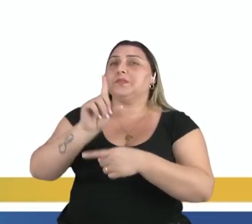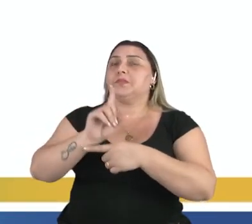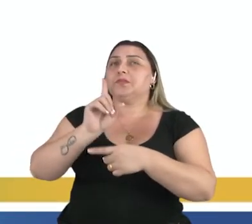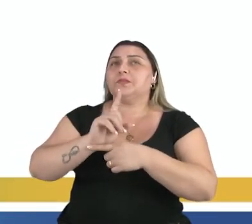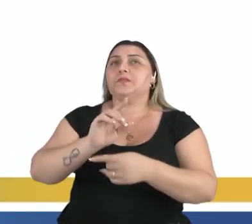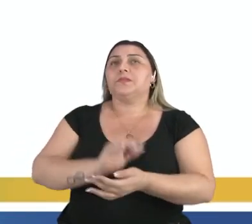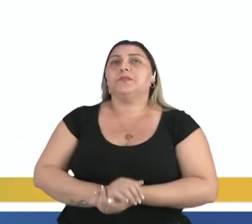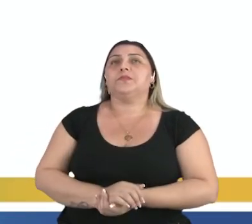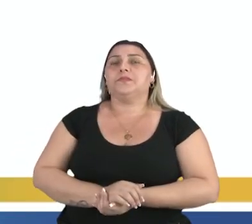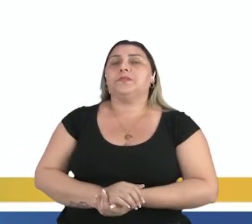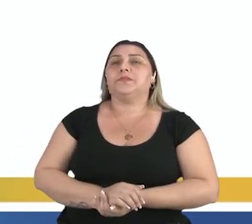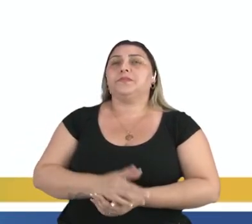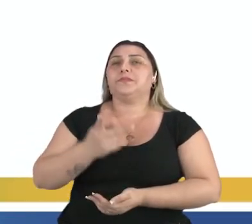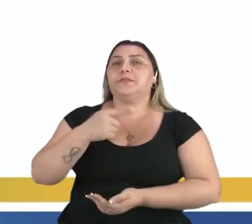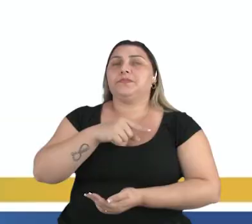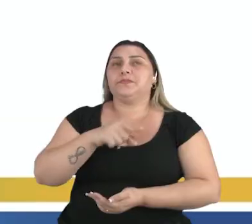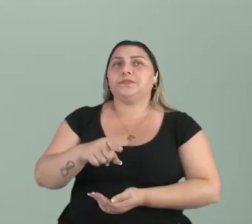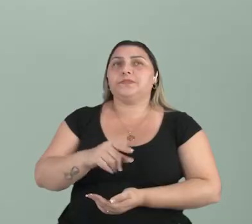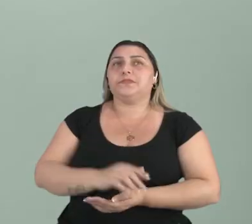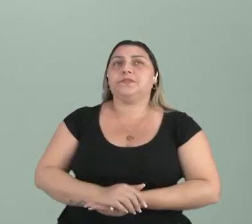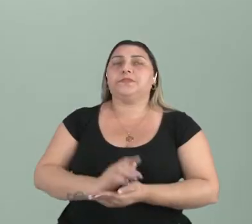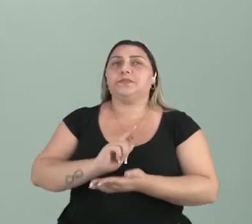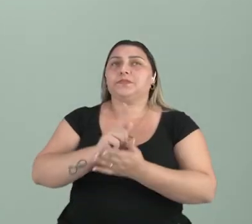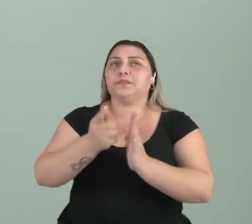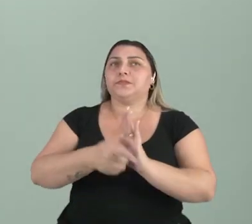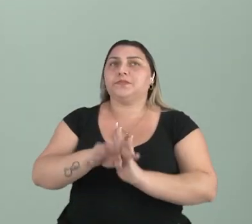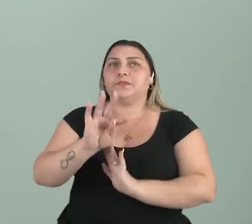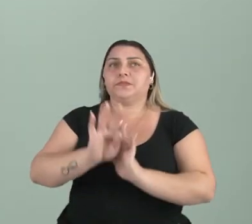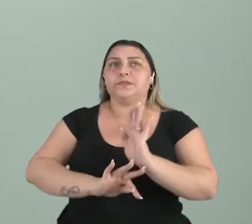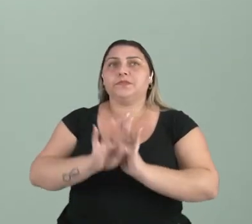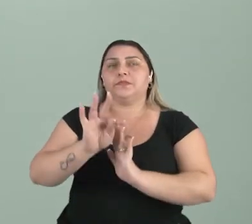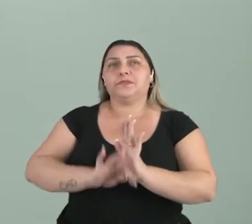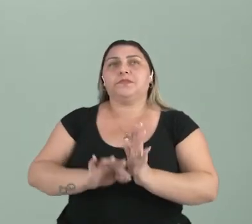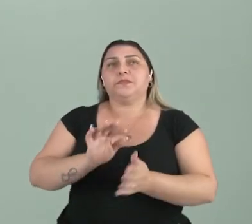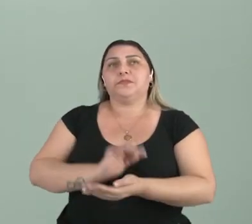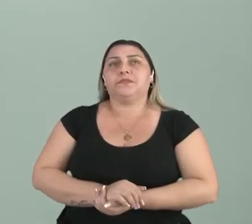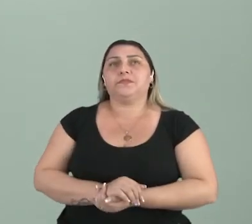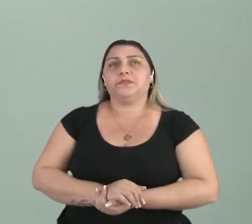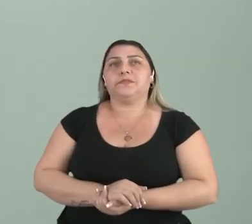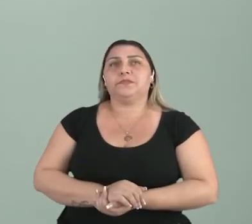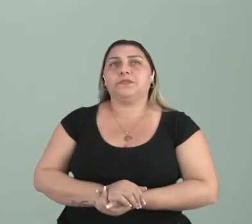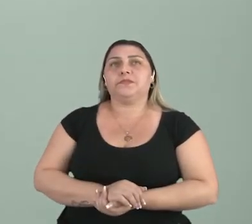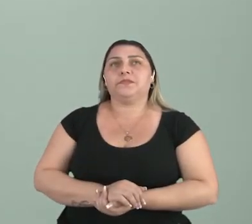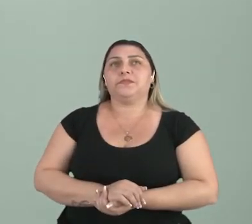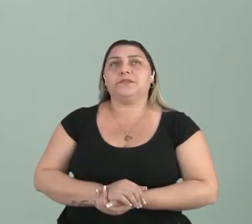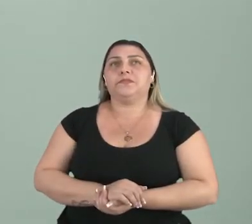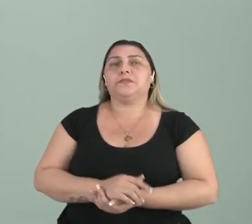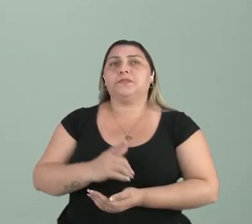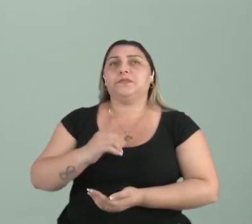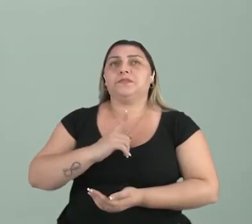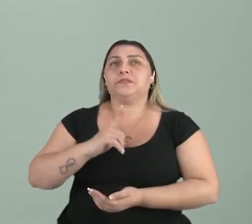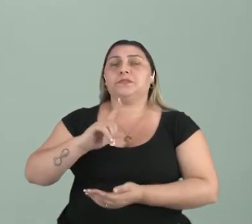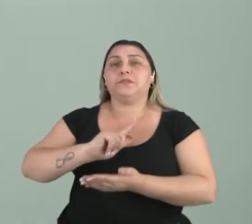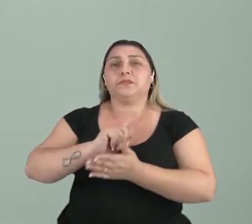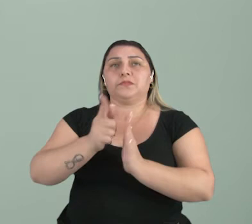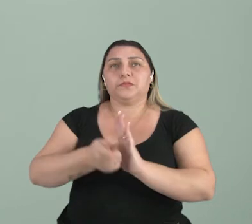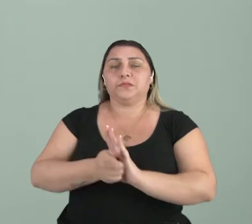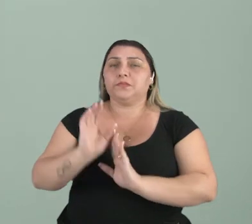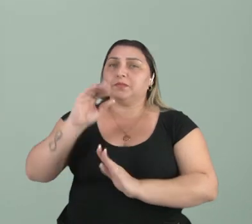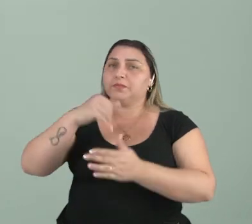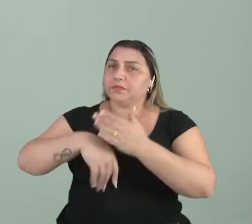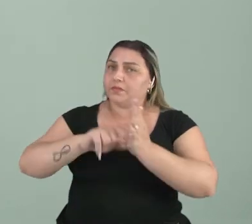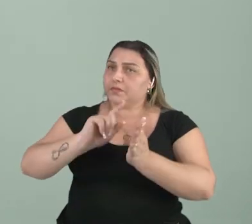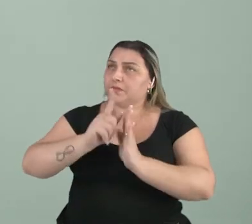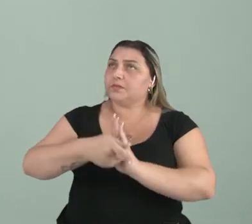jornalísticos. É aquilo que eu disse para vocês, os gêneros textuais, né, Nós temos os tipos e os gêneros. E aí, dentro